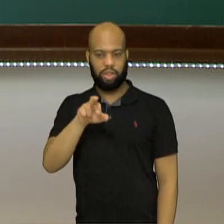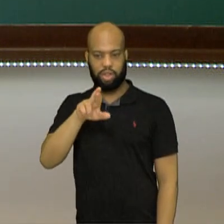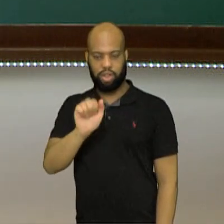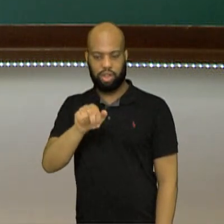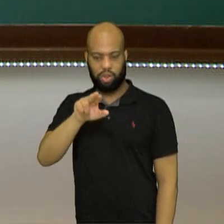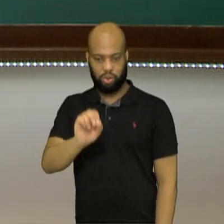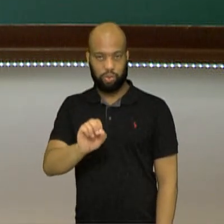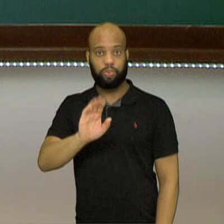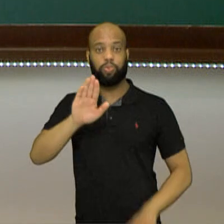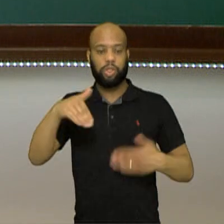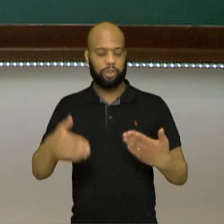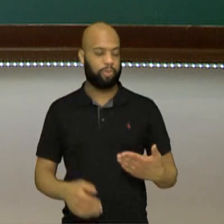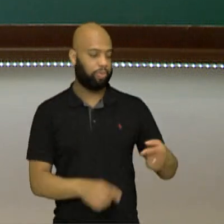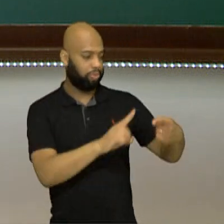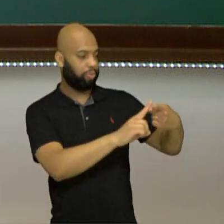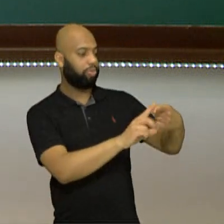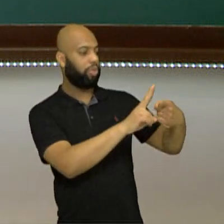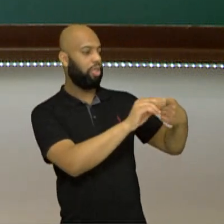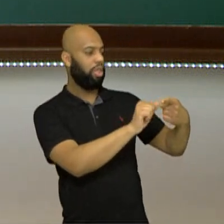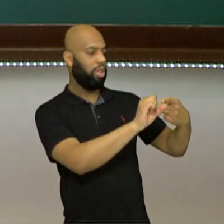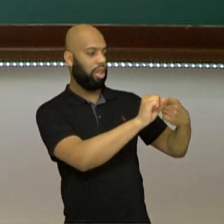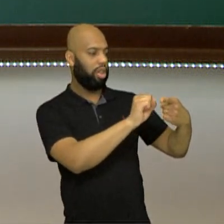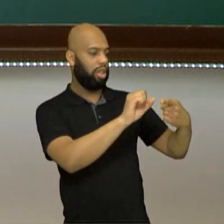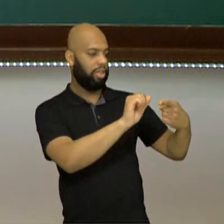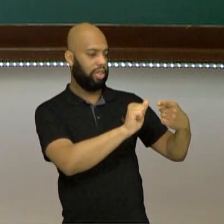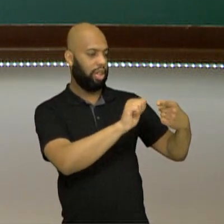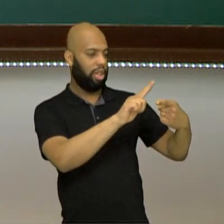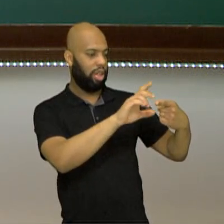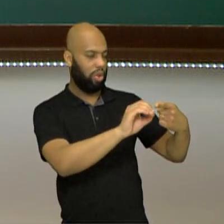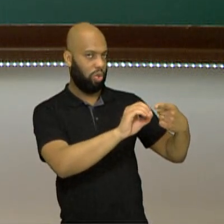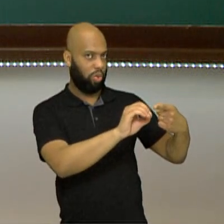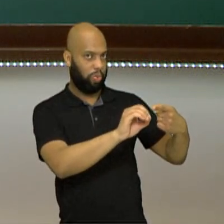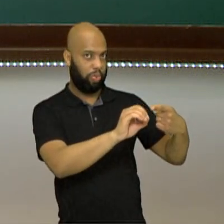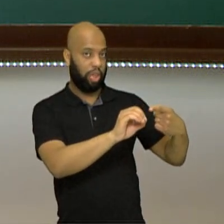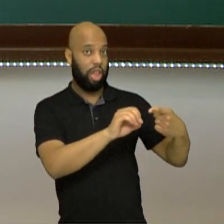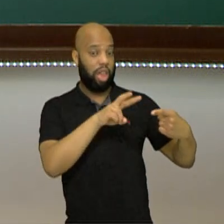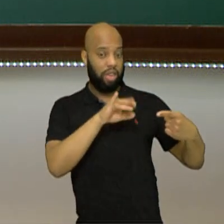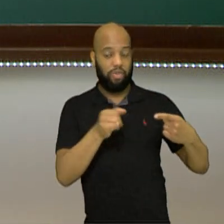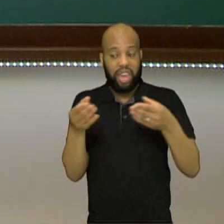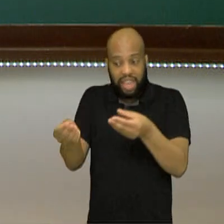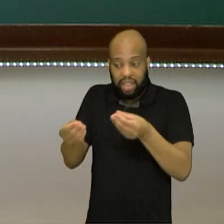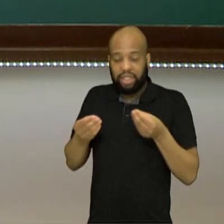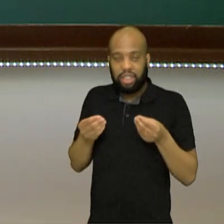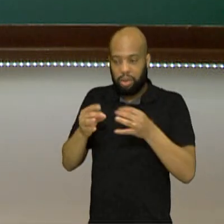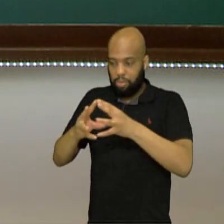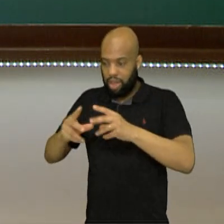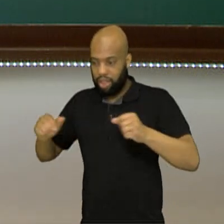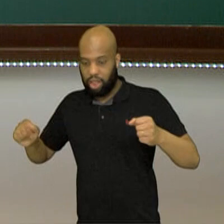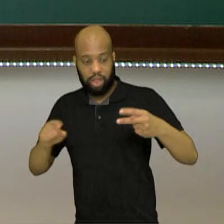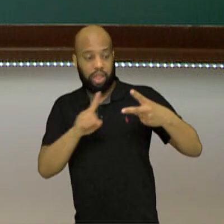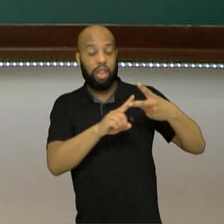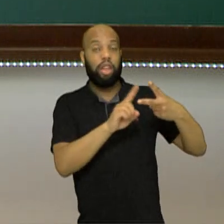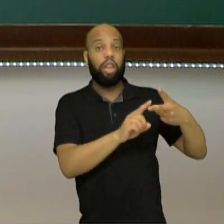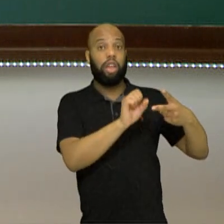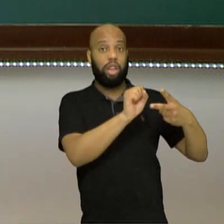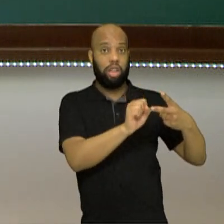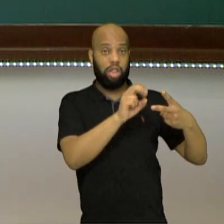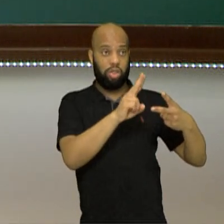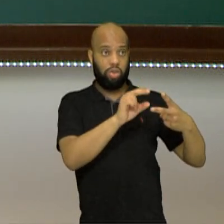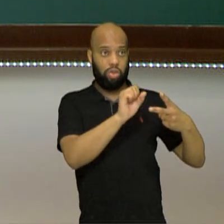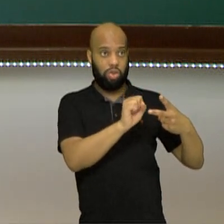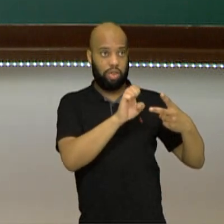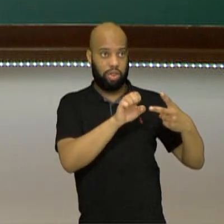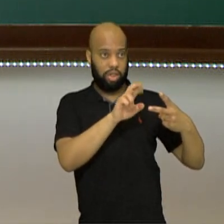pessoal, vassalo é aquele que vai receber uma porção de terra. E sucerano é o doador daquela